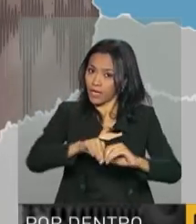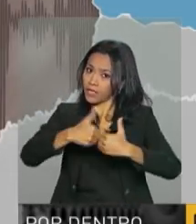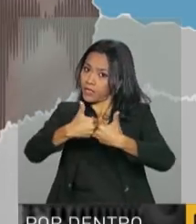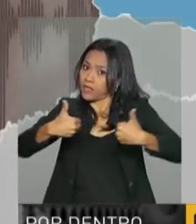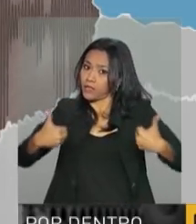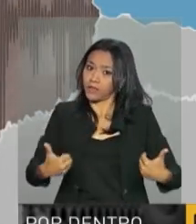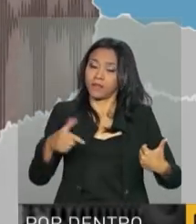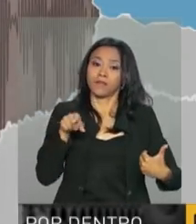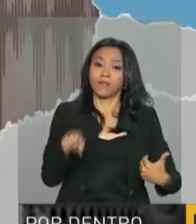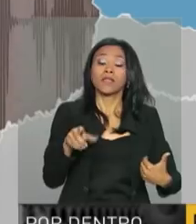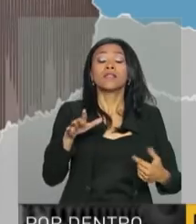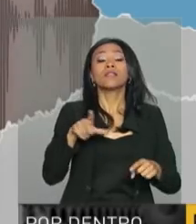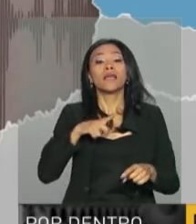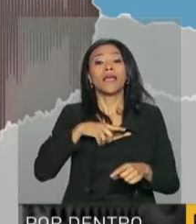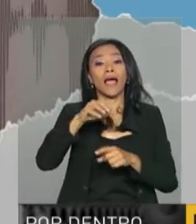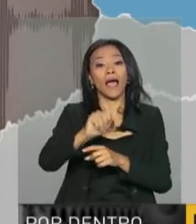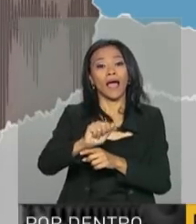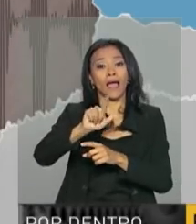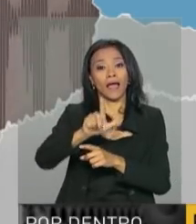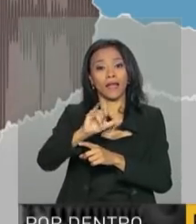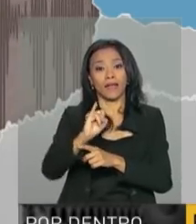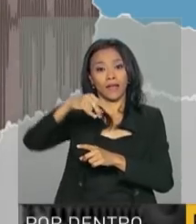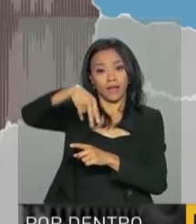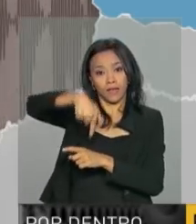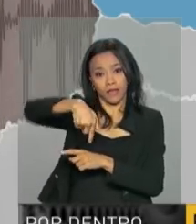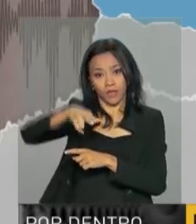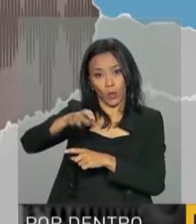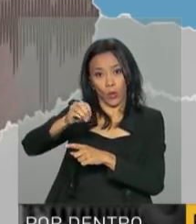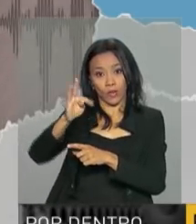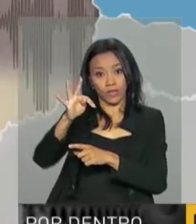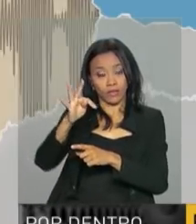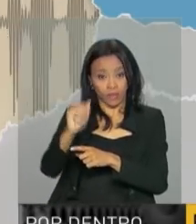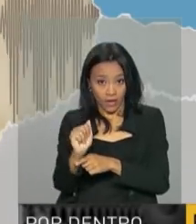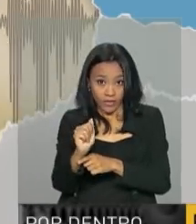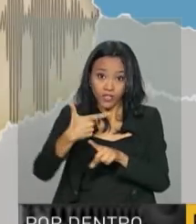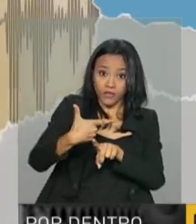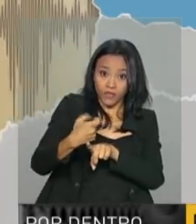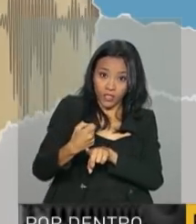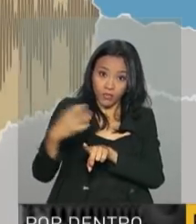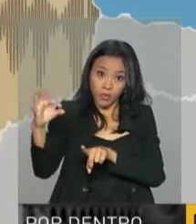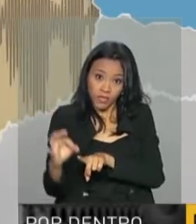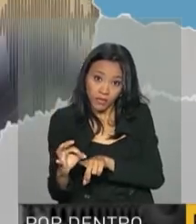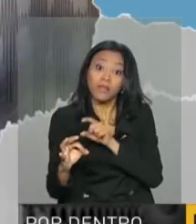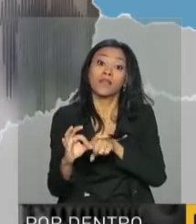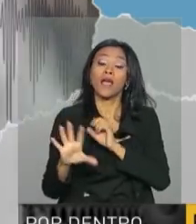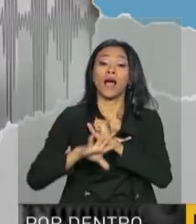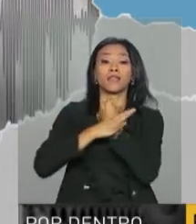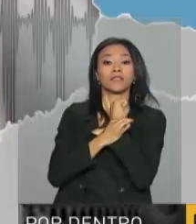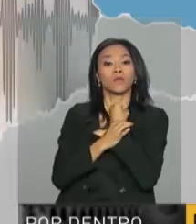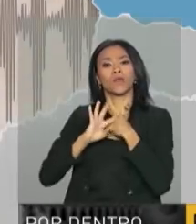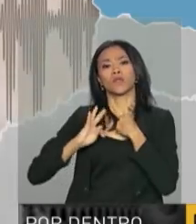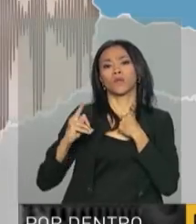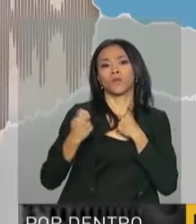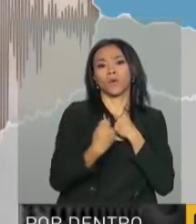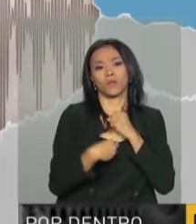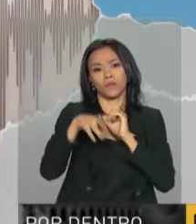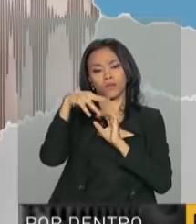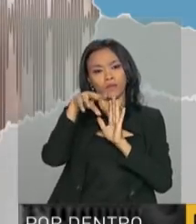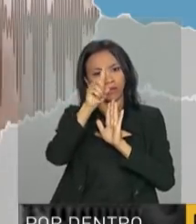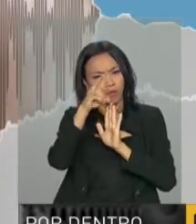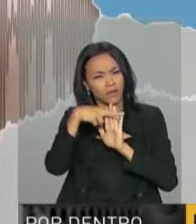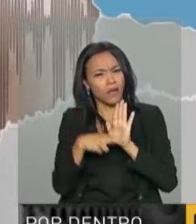com alíquota de 20%, que garante direito a todos os benefícios previdenciários. Com a reforma da Previdência, serão